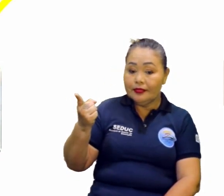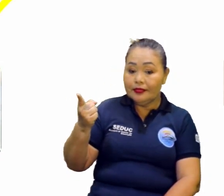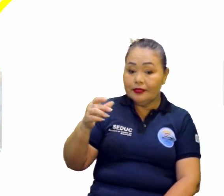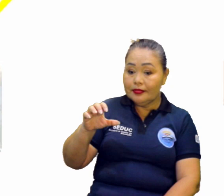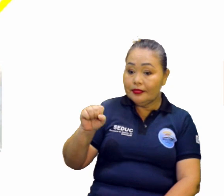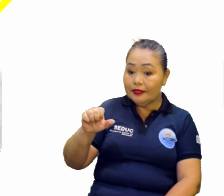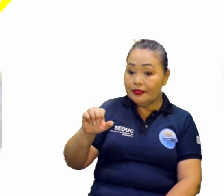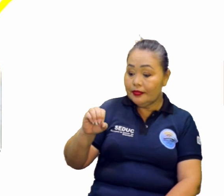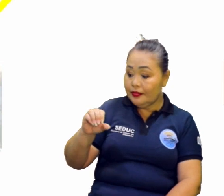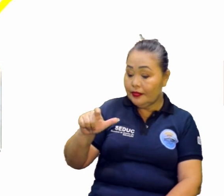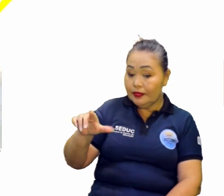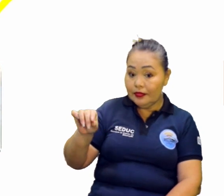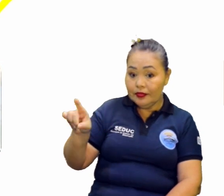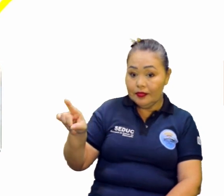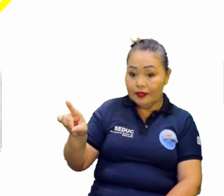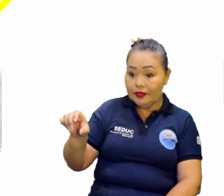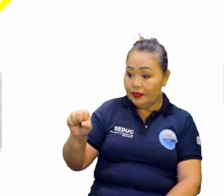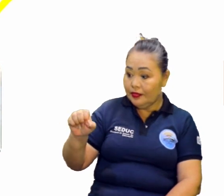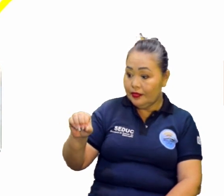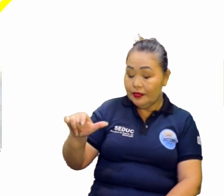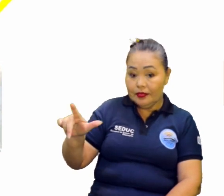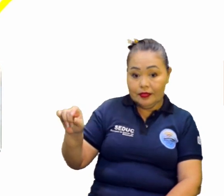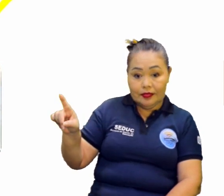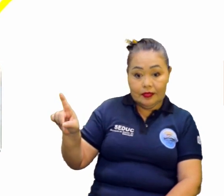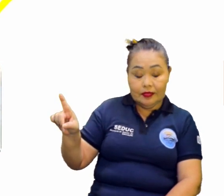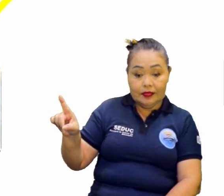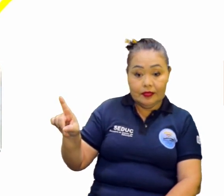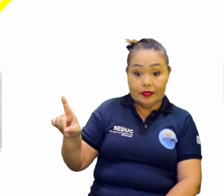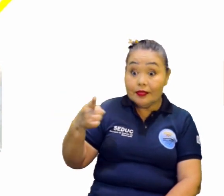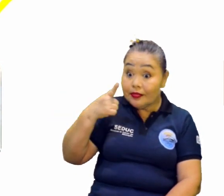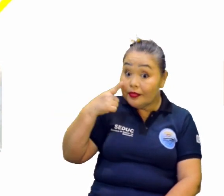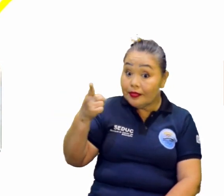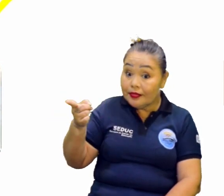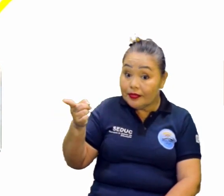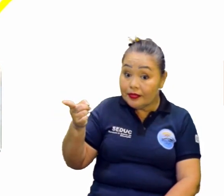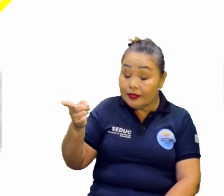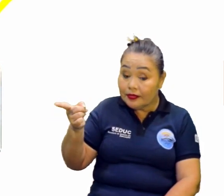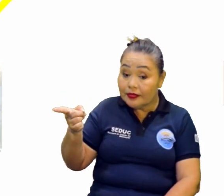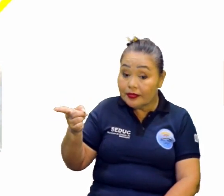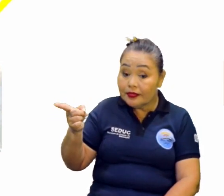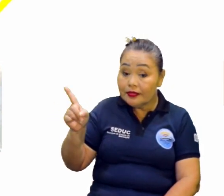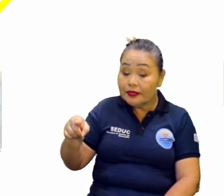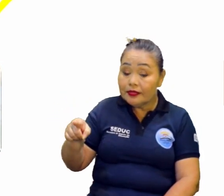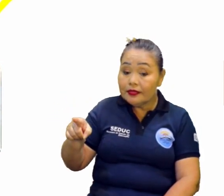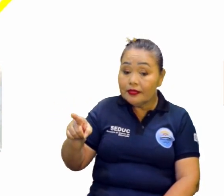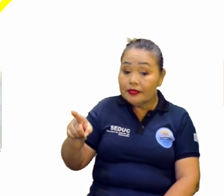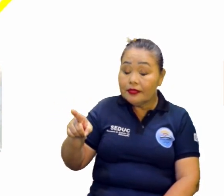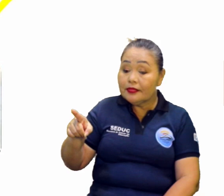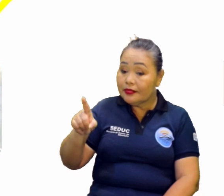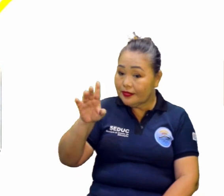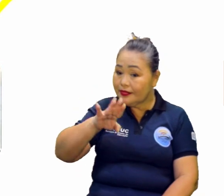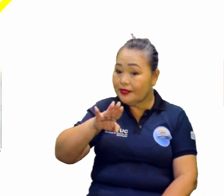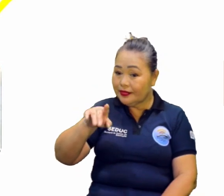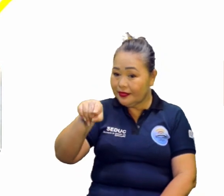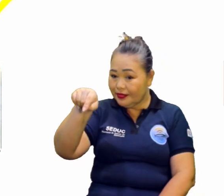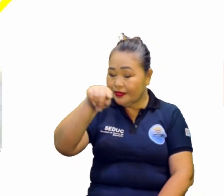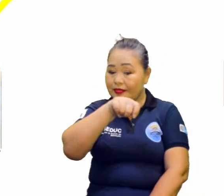Aqui, olha. Olha, espia, menino, espia. Pois é. Teve meninos ano passado que fizeram